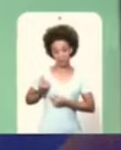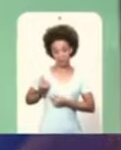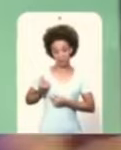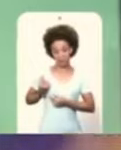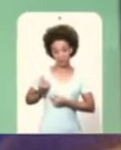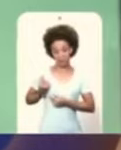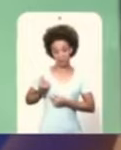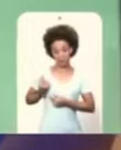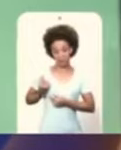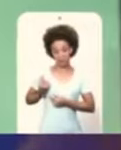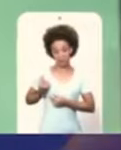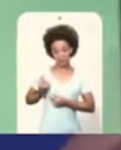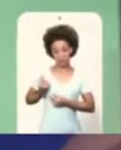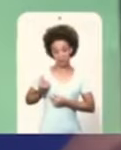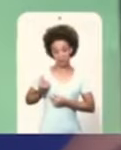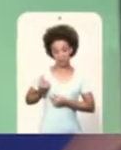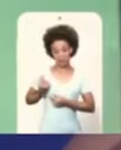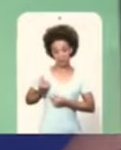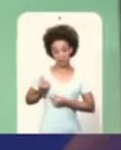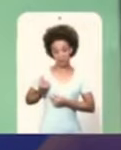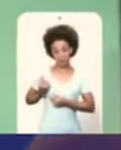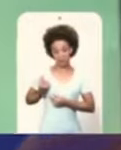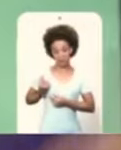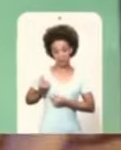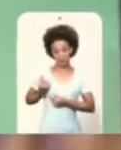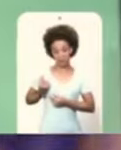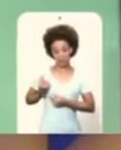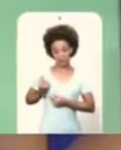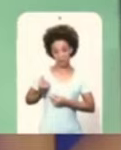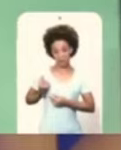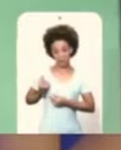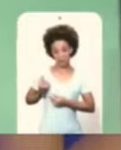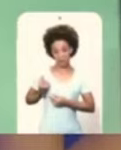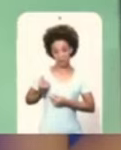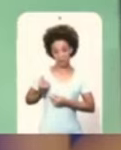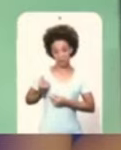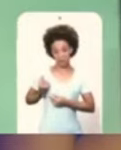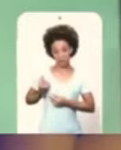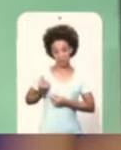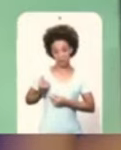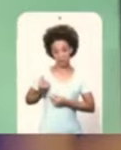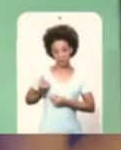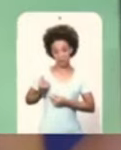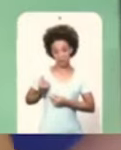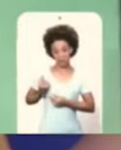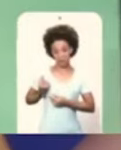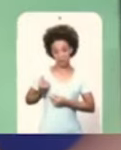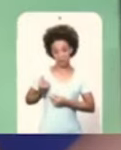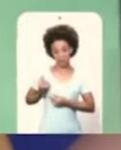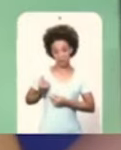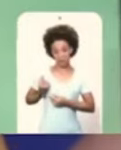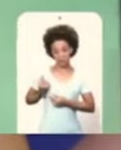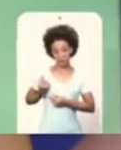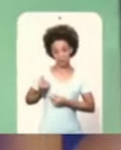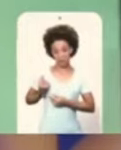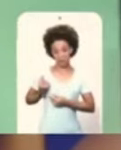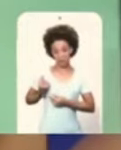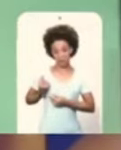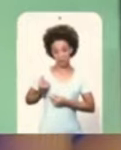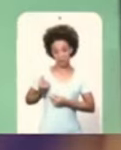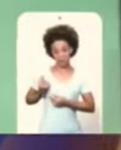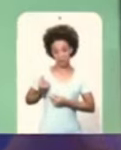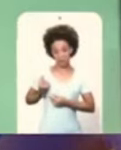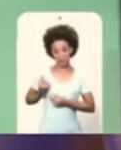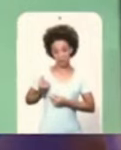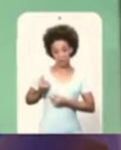que, relacionando com a questão da Simone Tebet, eu falei num post nas minhas redes sobre o preconceito que os marqueteiros têm de